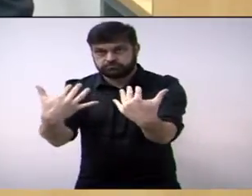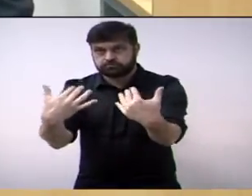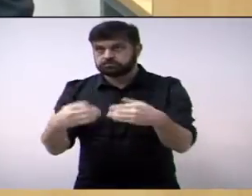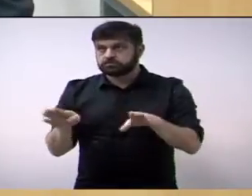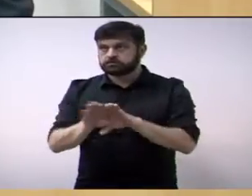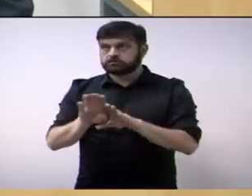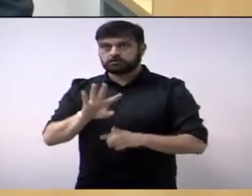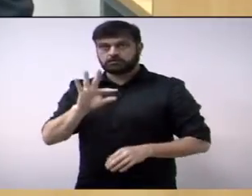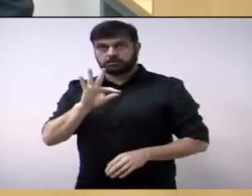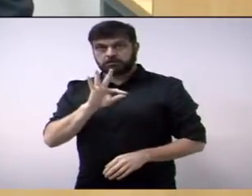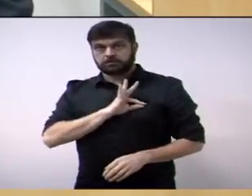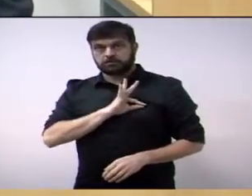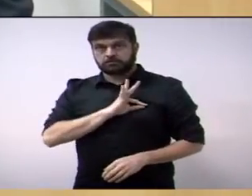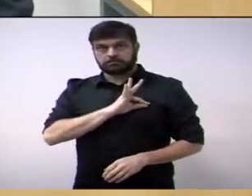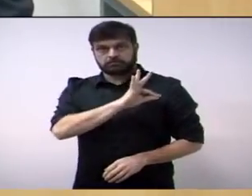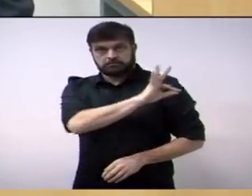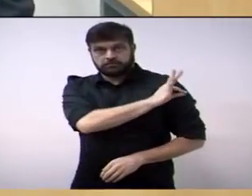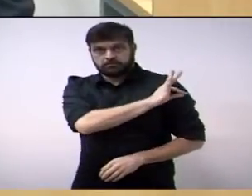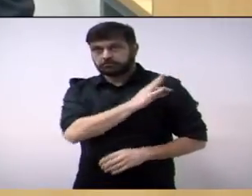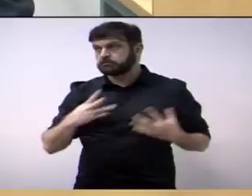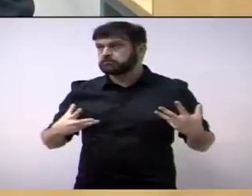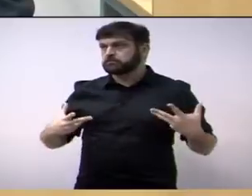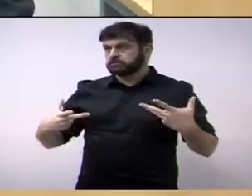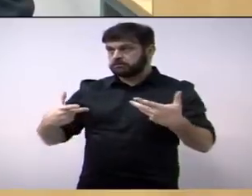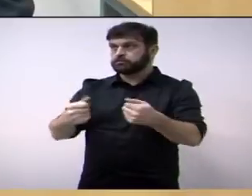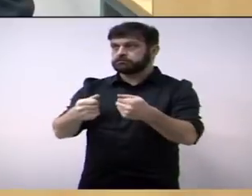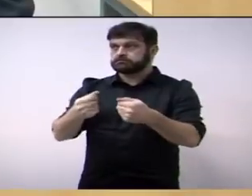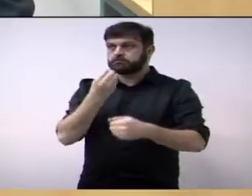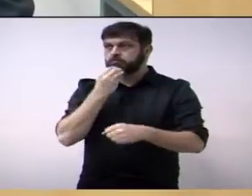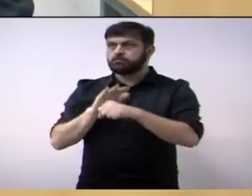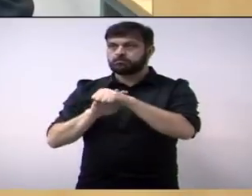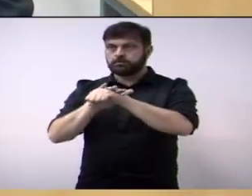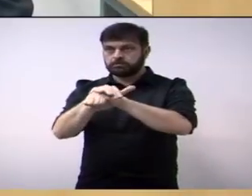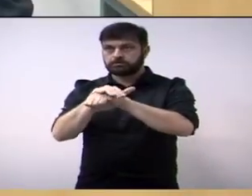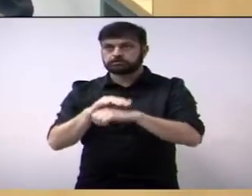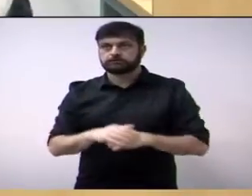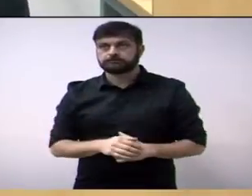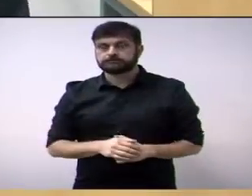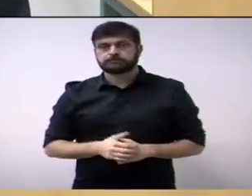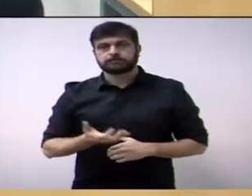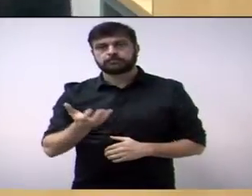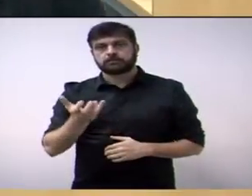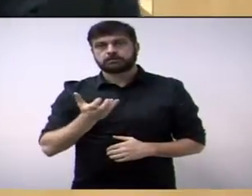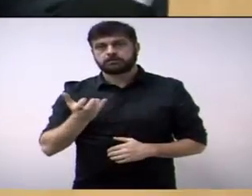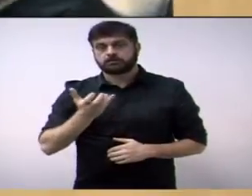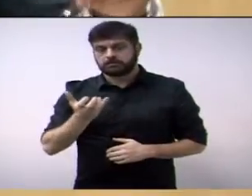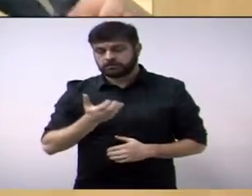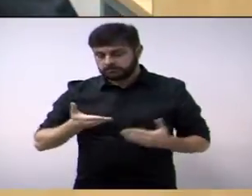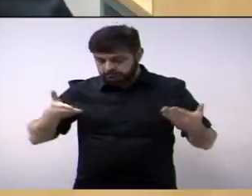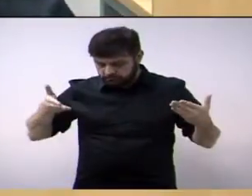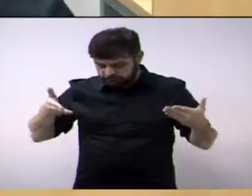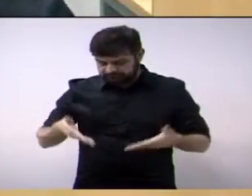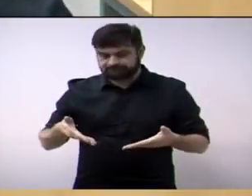à Guarda Municipal. A todos vocês. Quero aqui